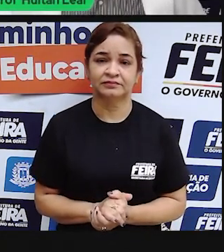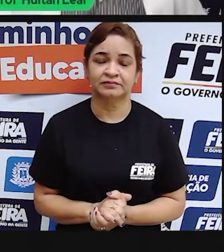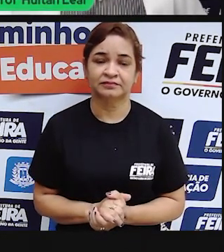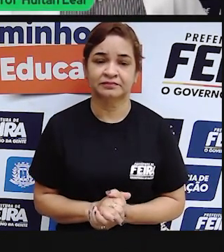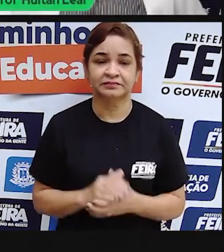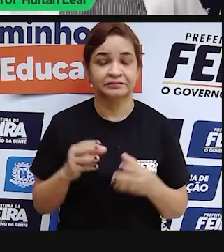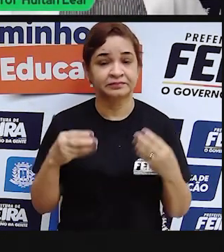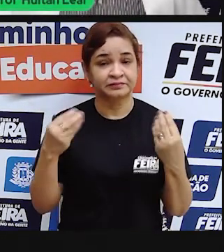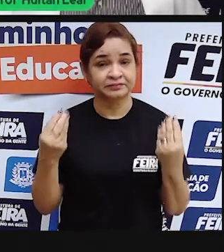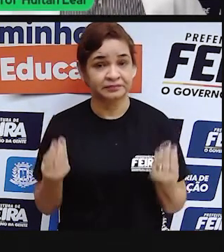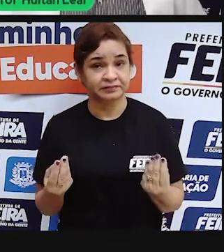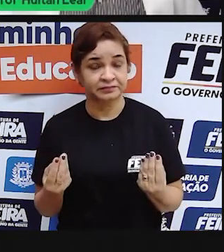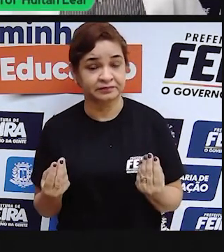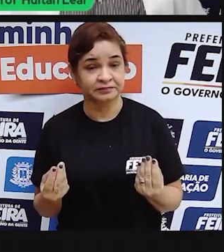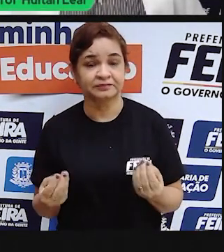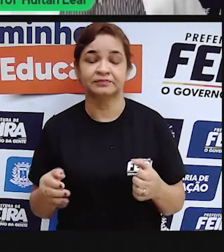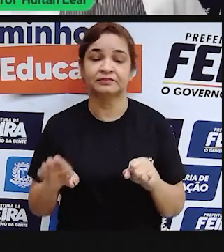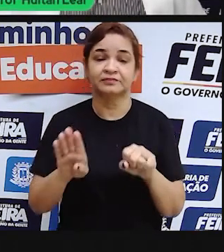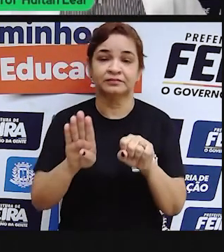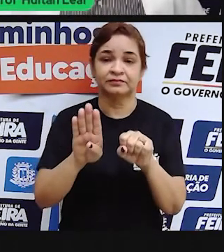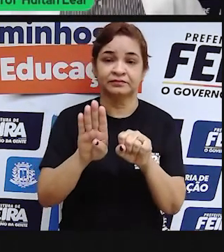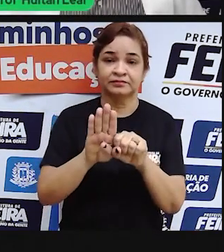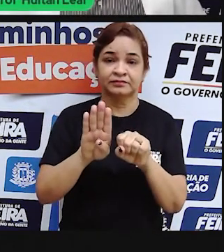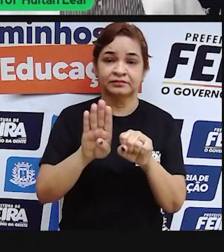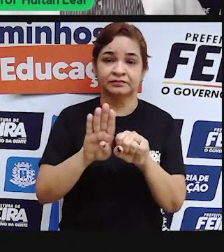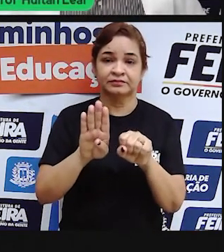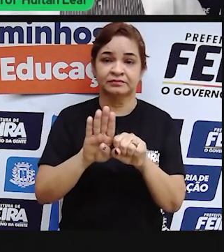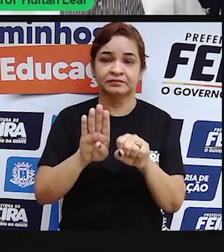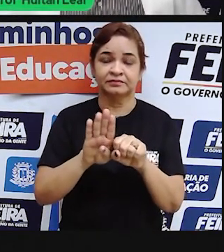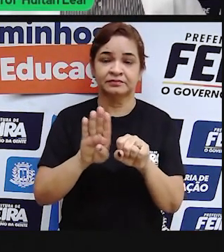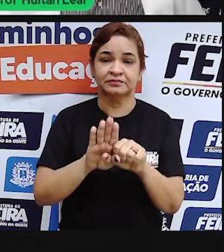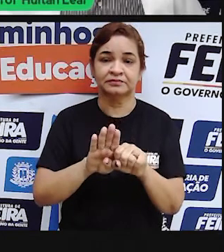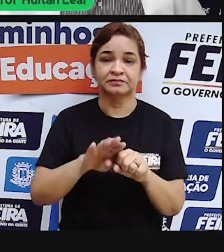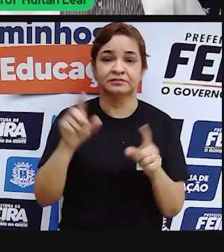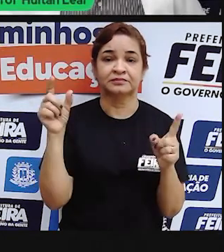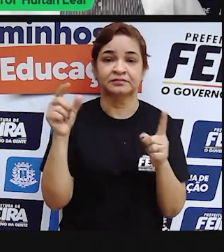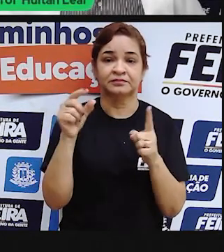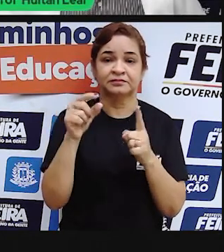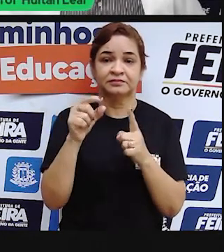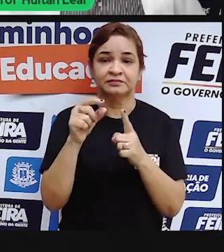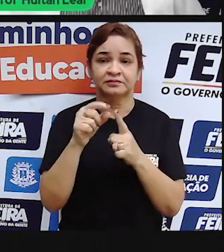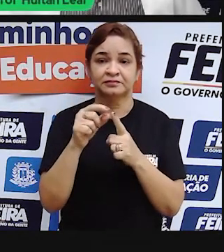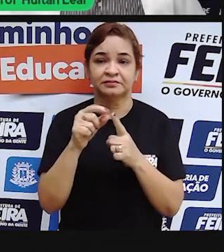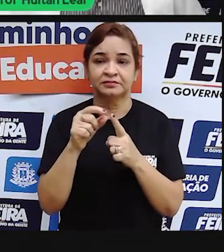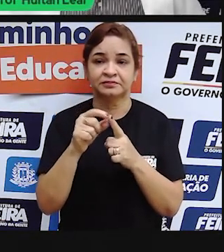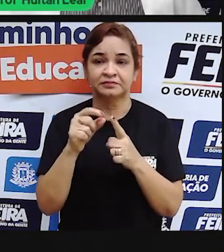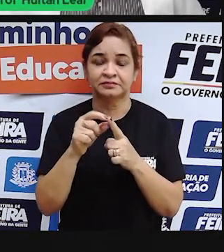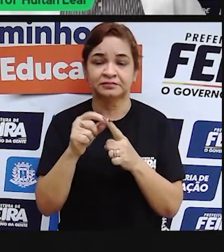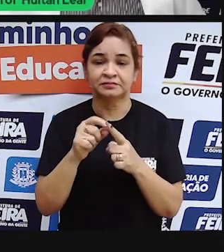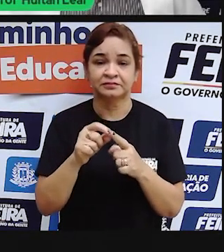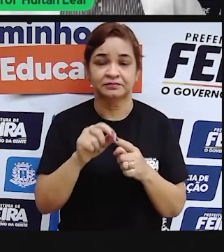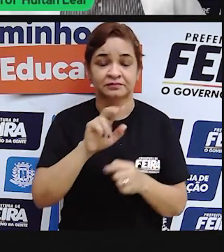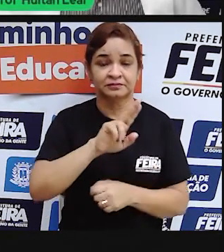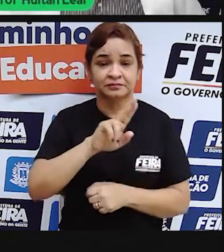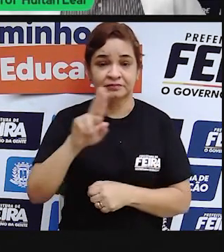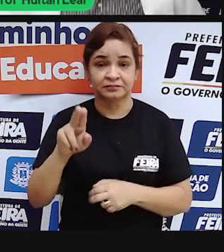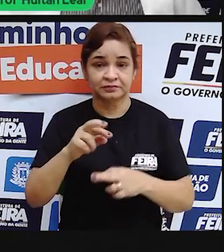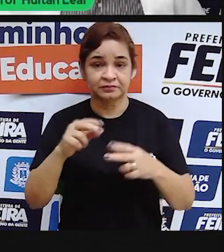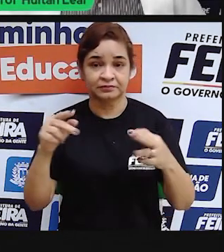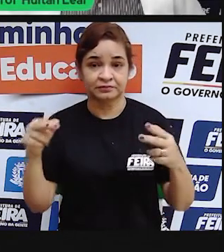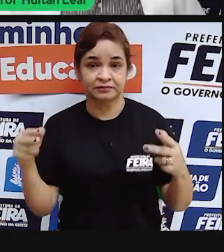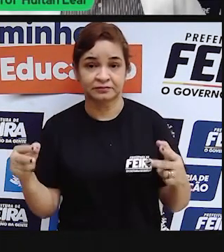Então, como o substantivo é um tipo de palavra que designa, que dá nome aos